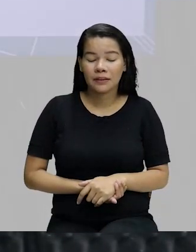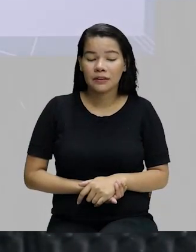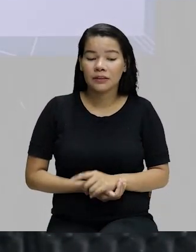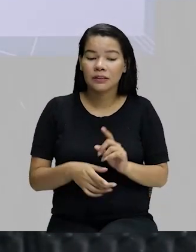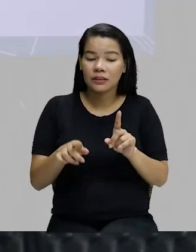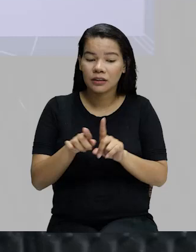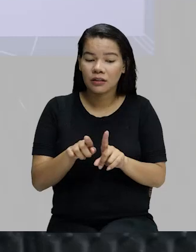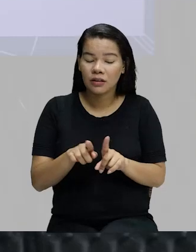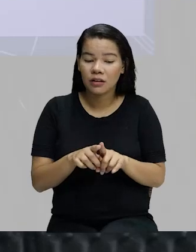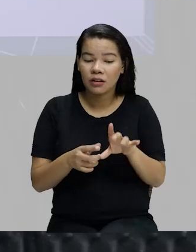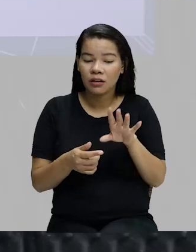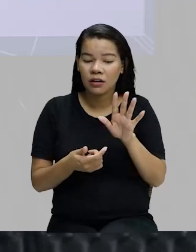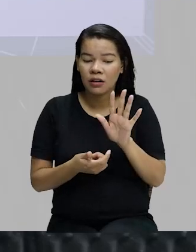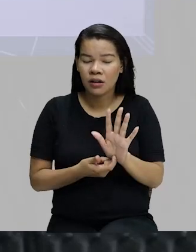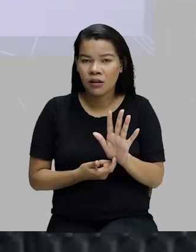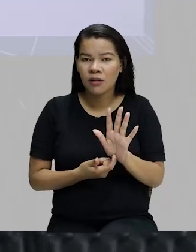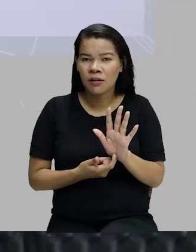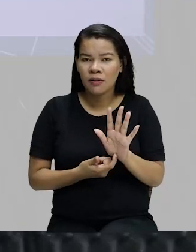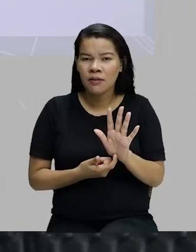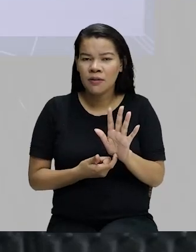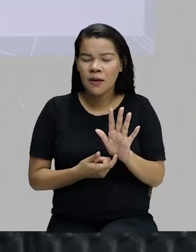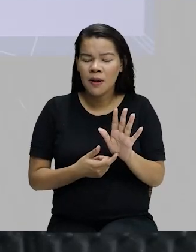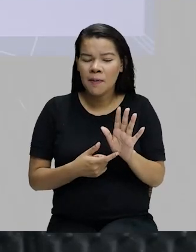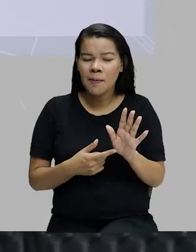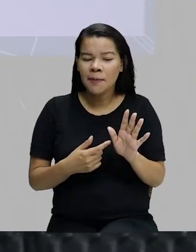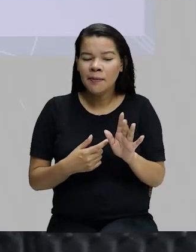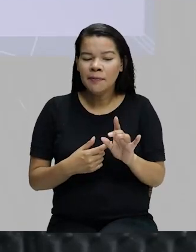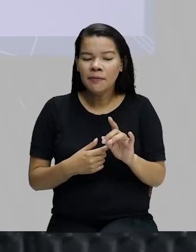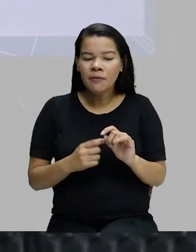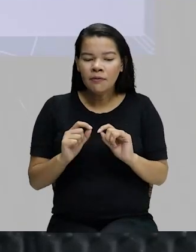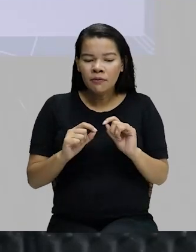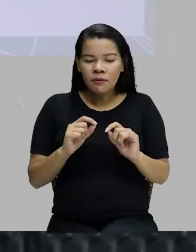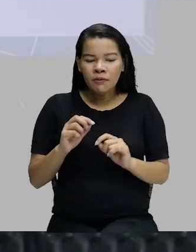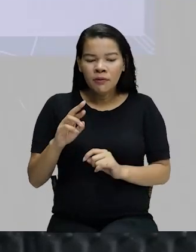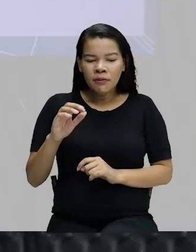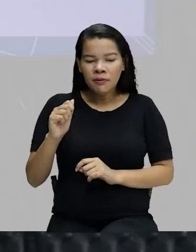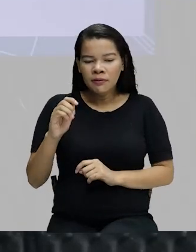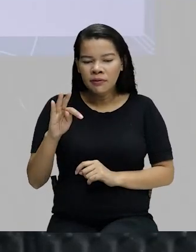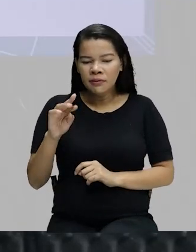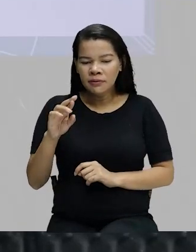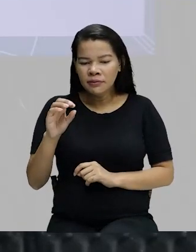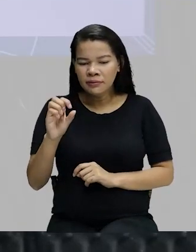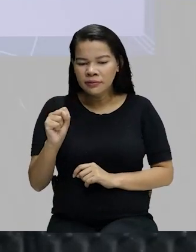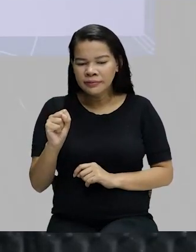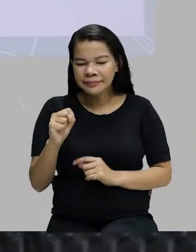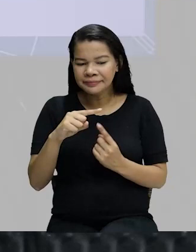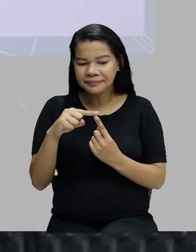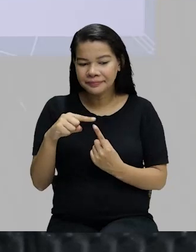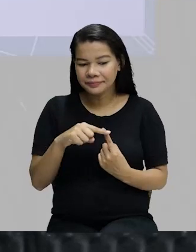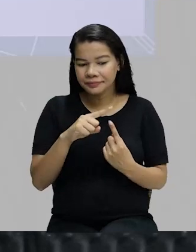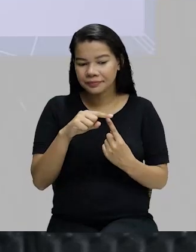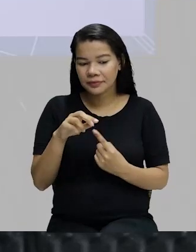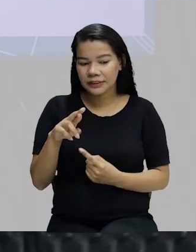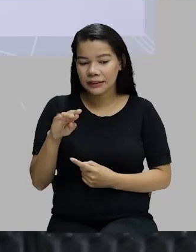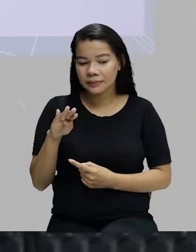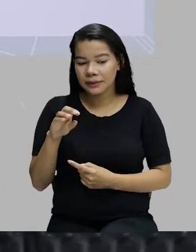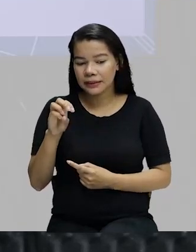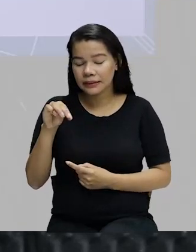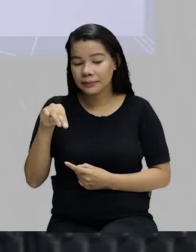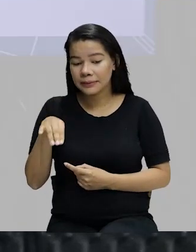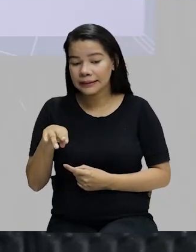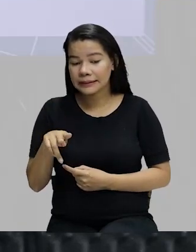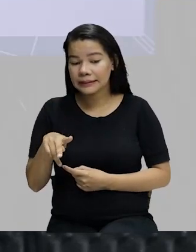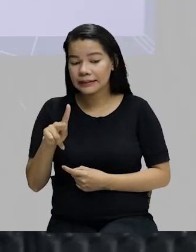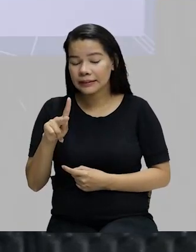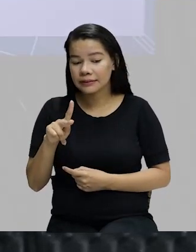foi apontado posteriormente que os reatores do tipo RBMK, que eram os reatores